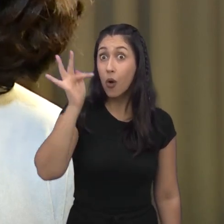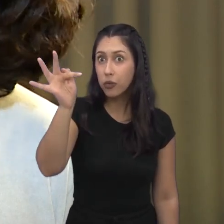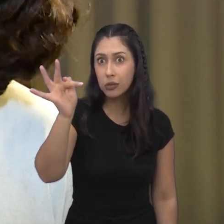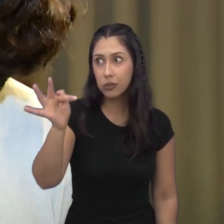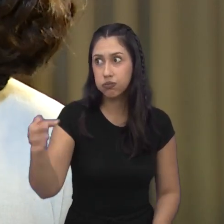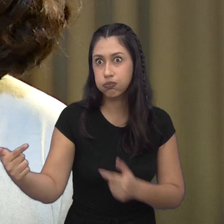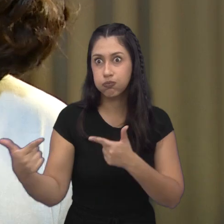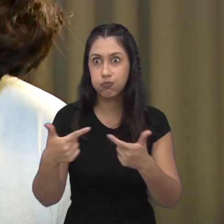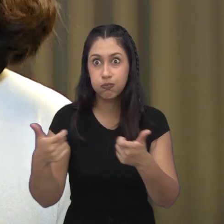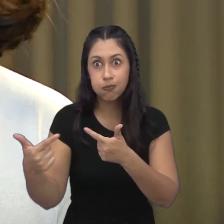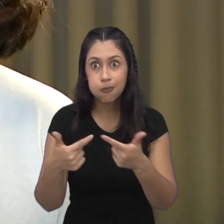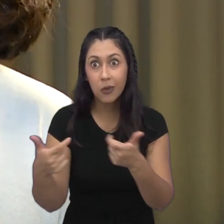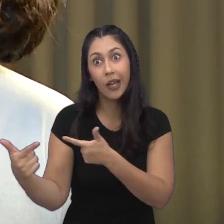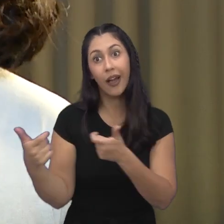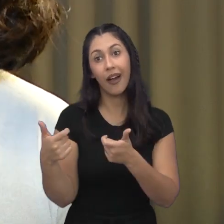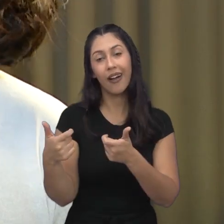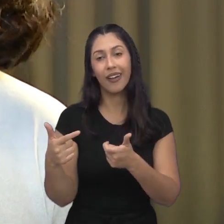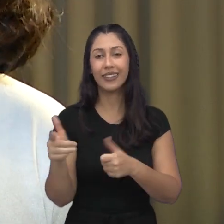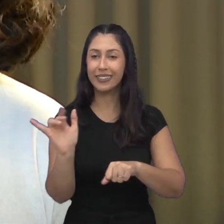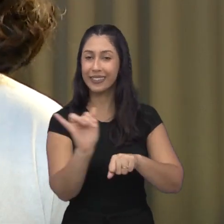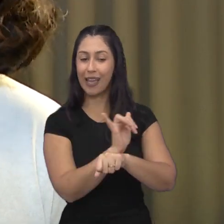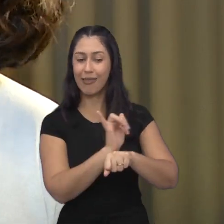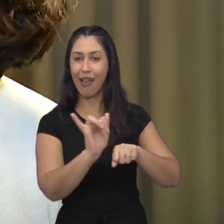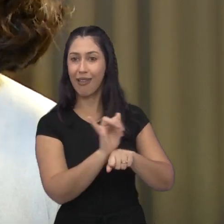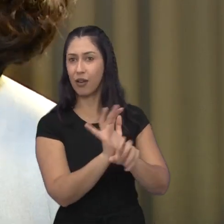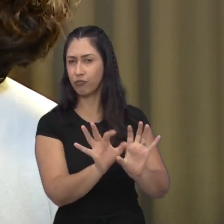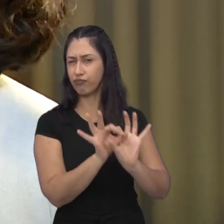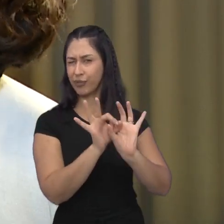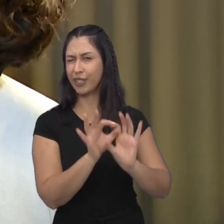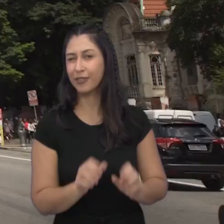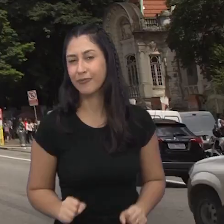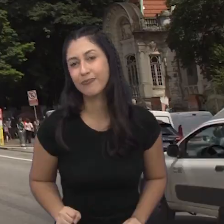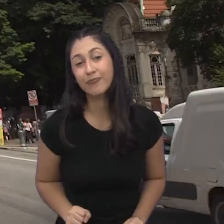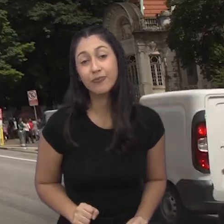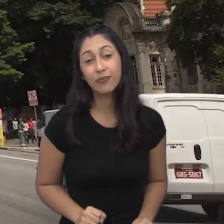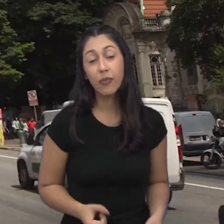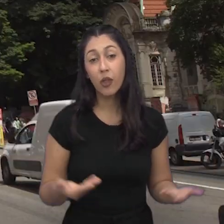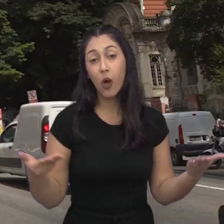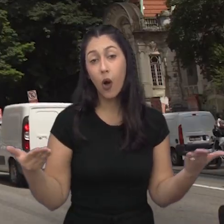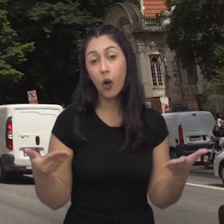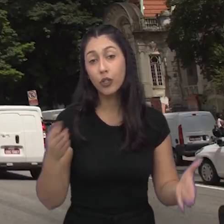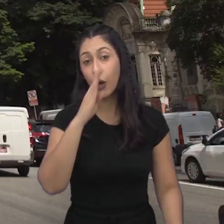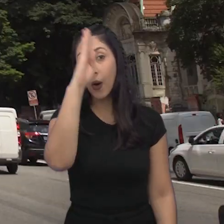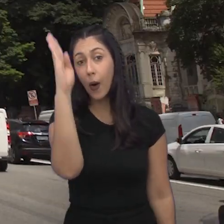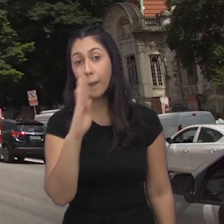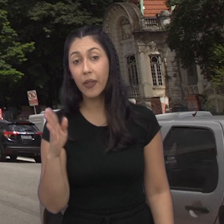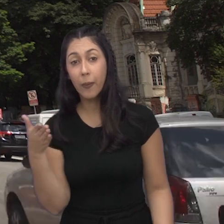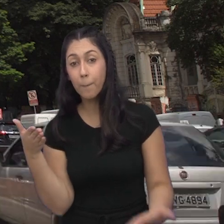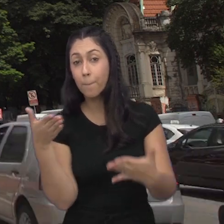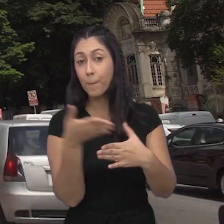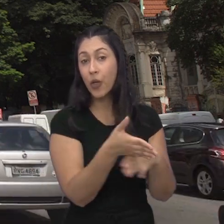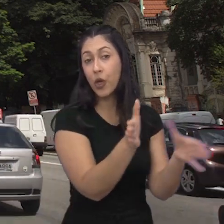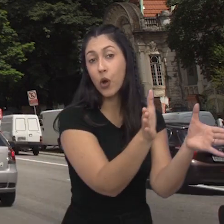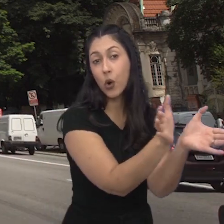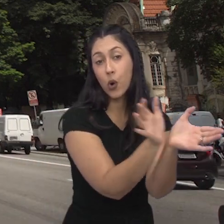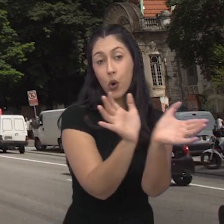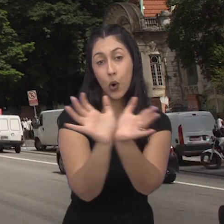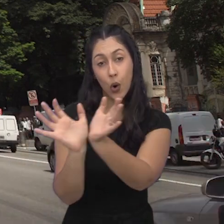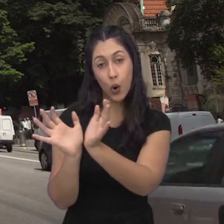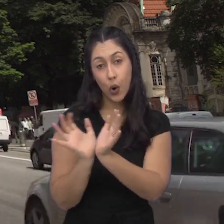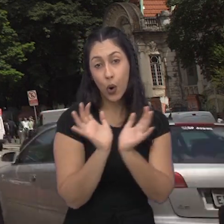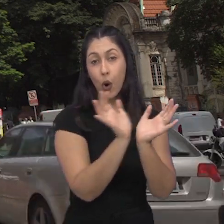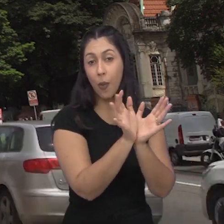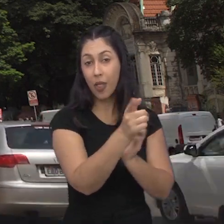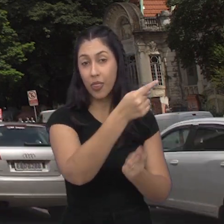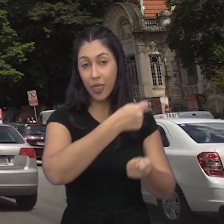um ataque, eles têm a estratégia ali justamente para entrar. Atualmente, o Brasil faz parte de alguns grupos e